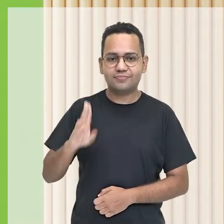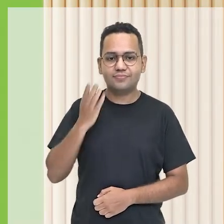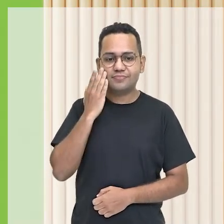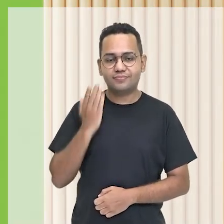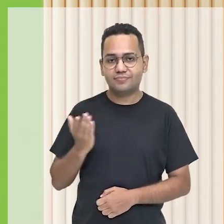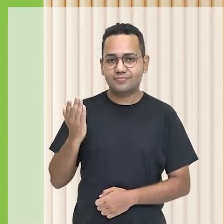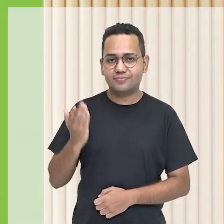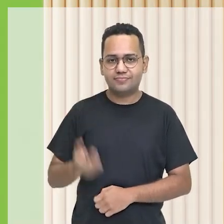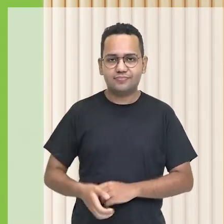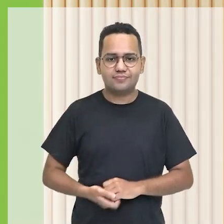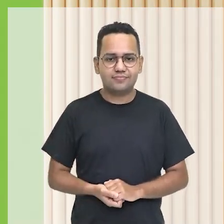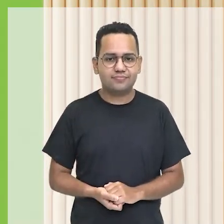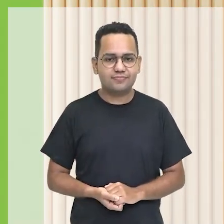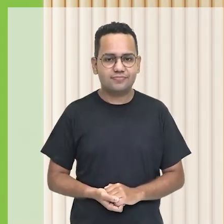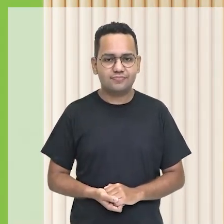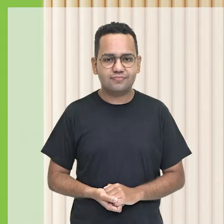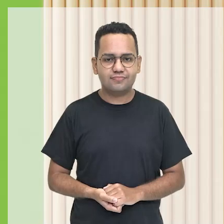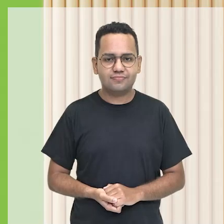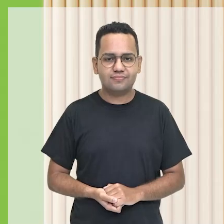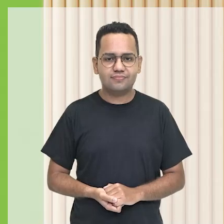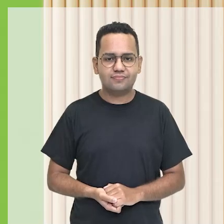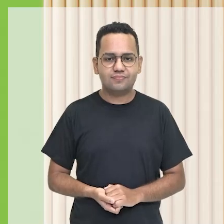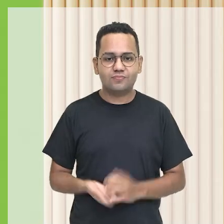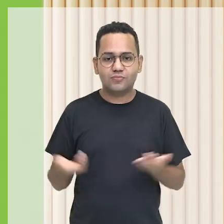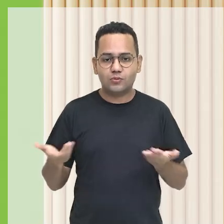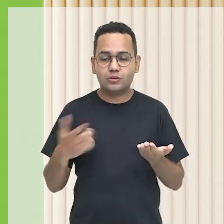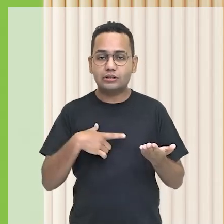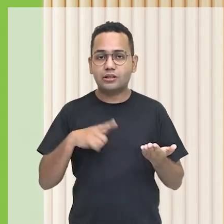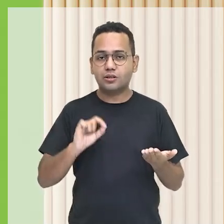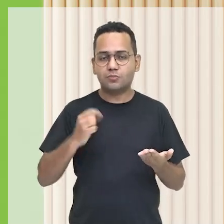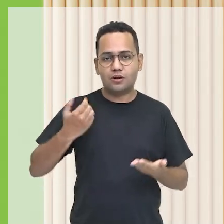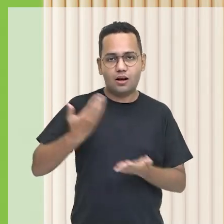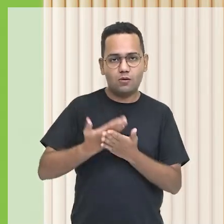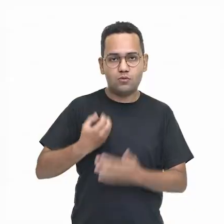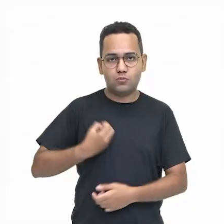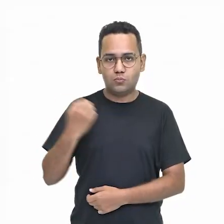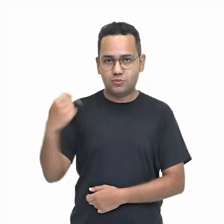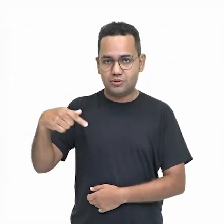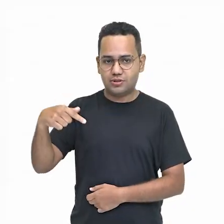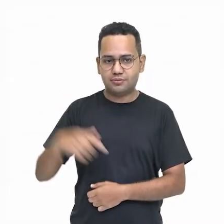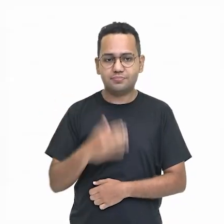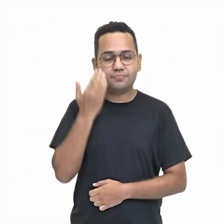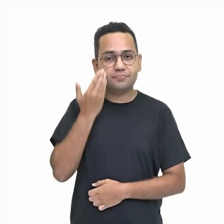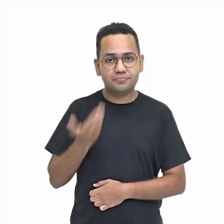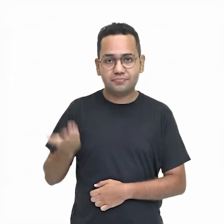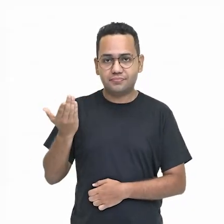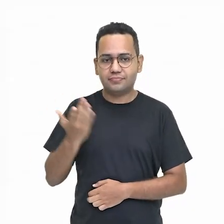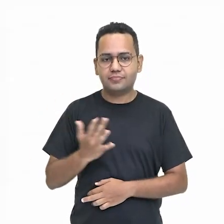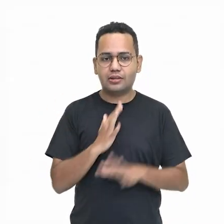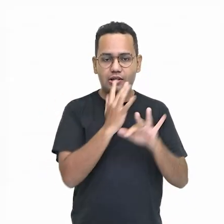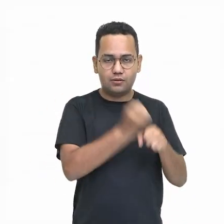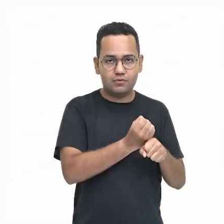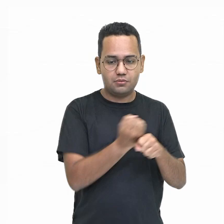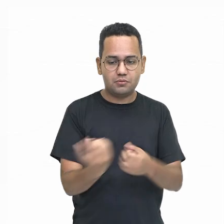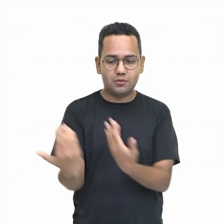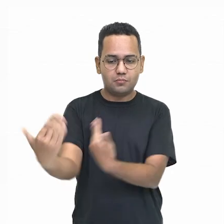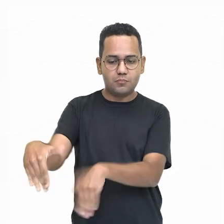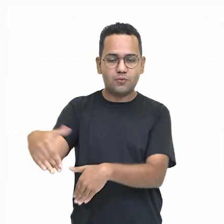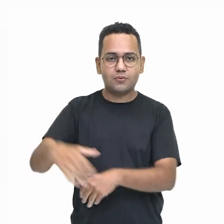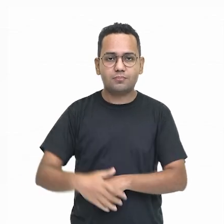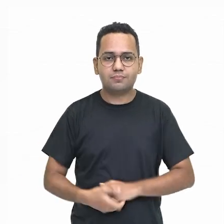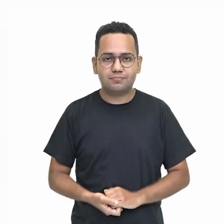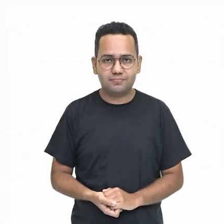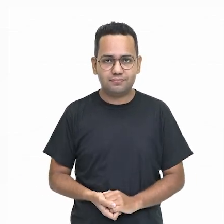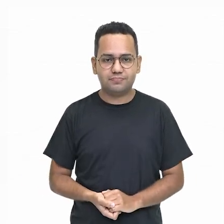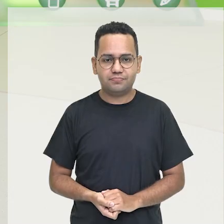Bezerra E hoje nós teremos a nossa aula número S essa aula é uma aula de revisão e